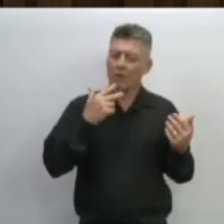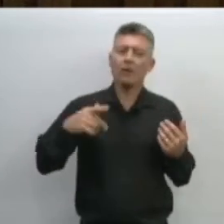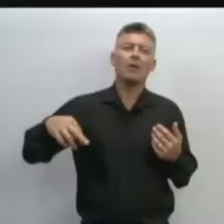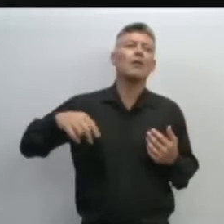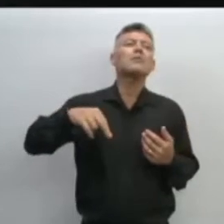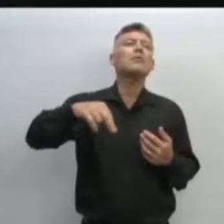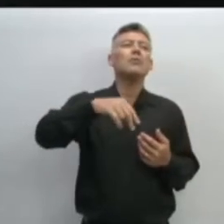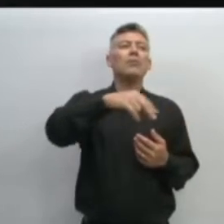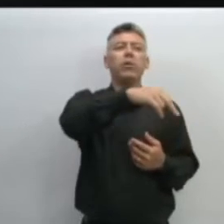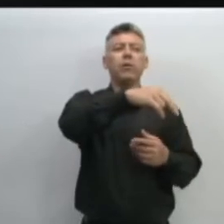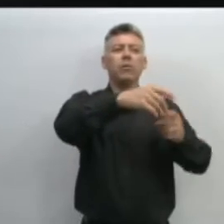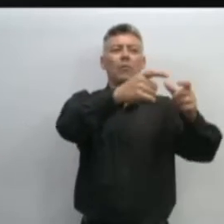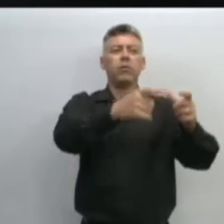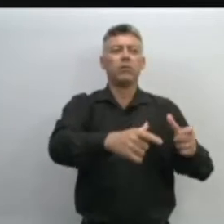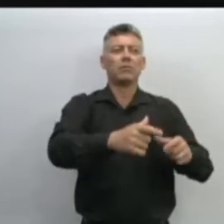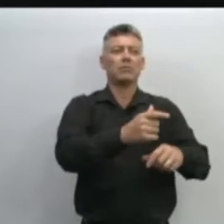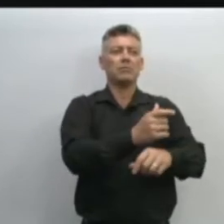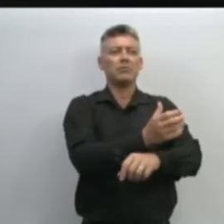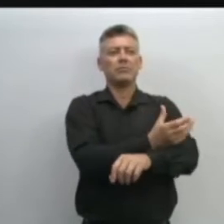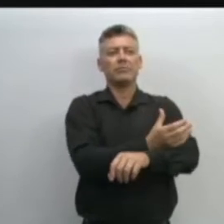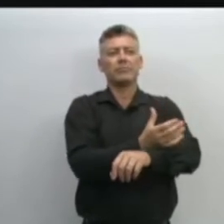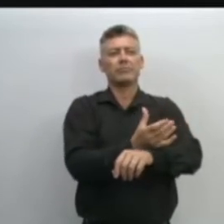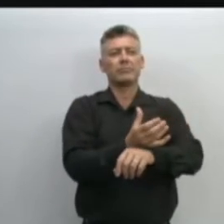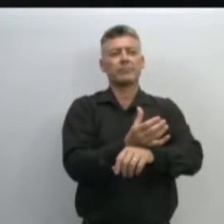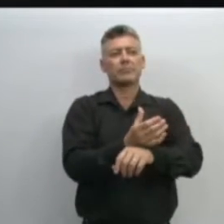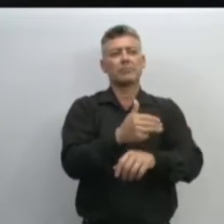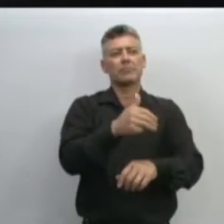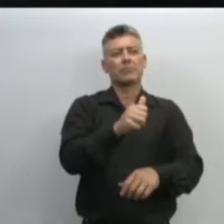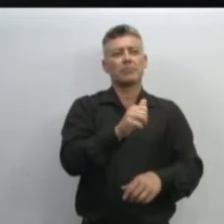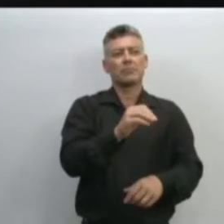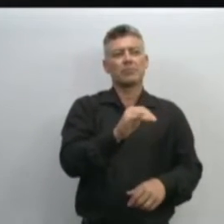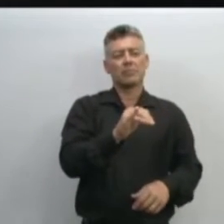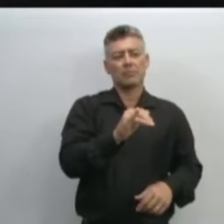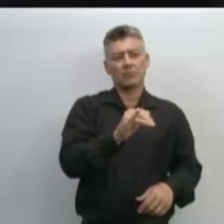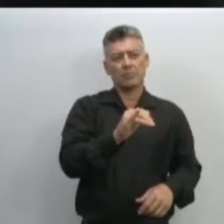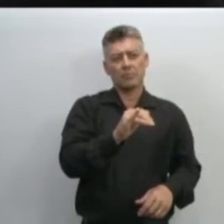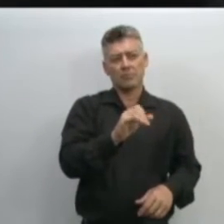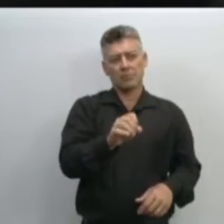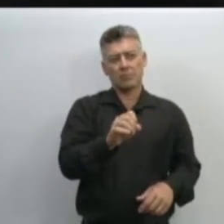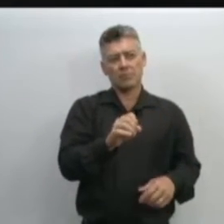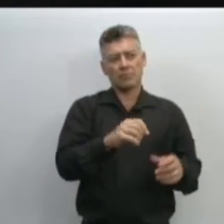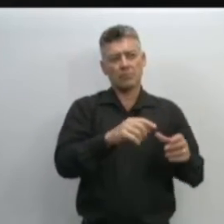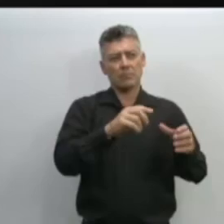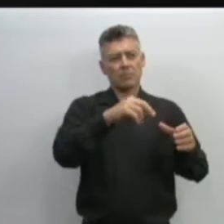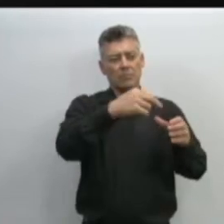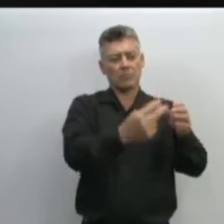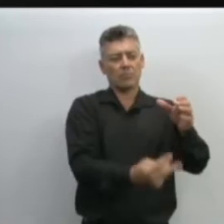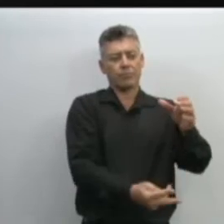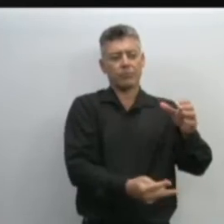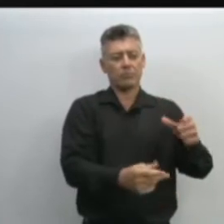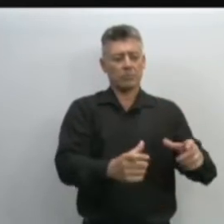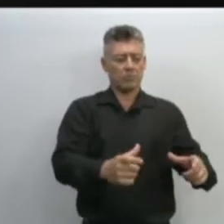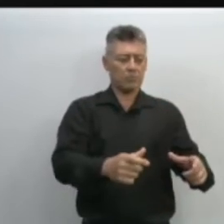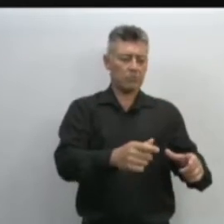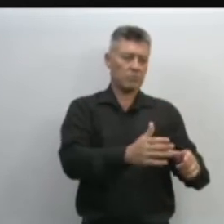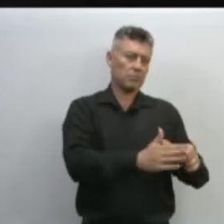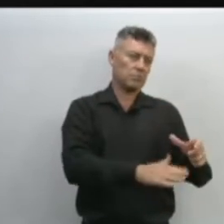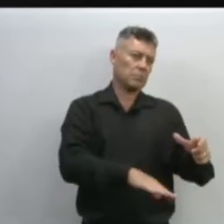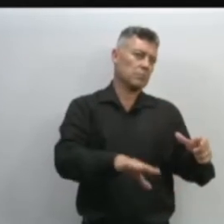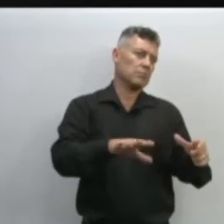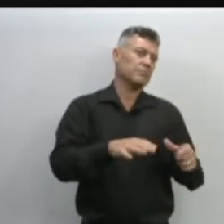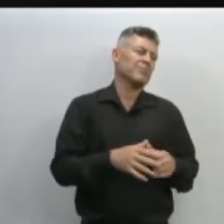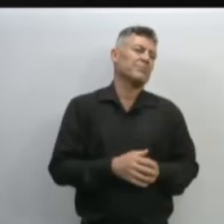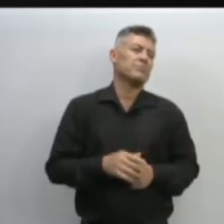rua, em Capim Macio, na Zona Sul. Caiu num buraco. Natal. Há mais ou menos 60 dias atrás,